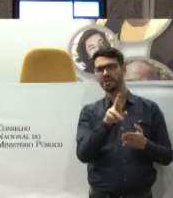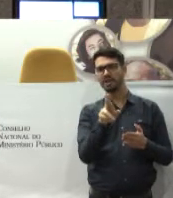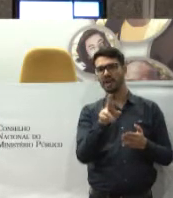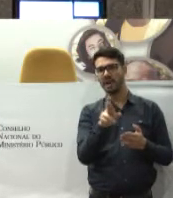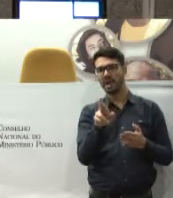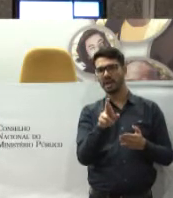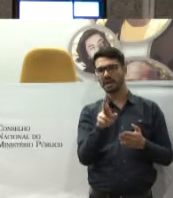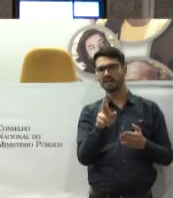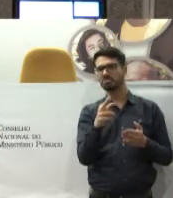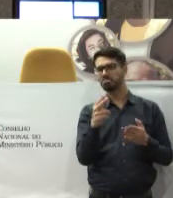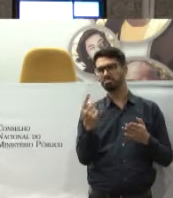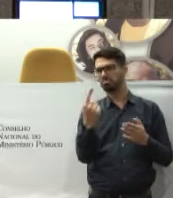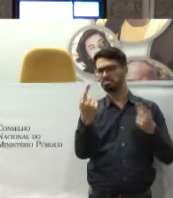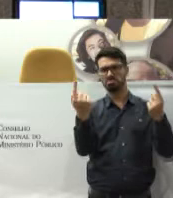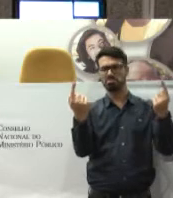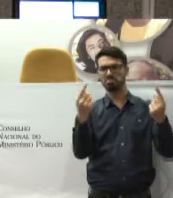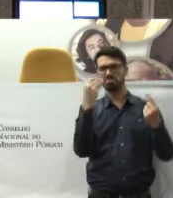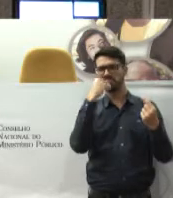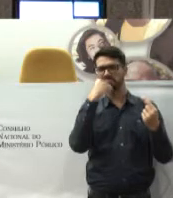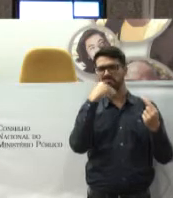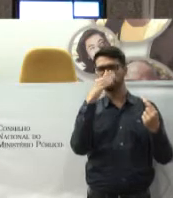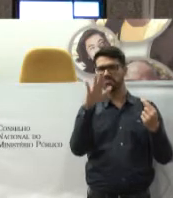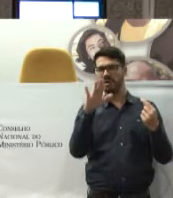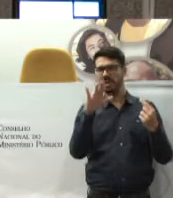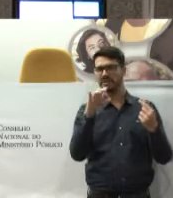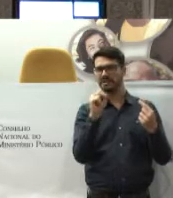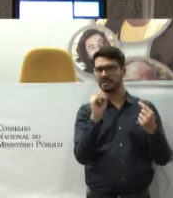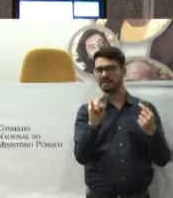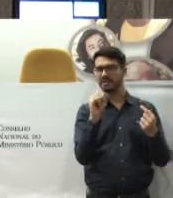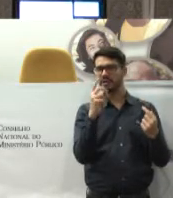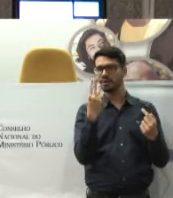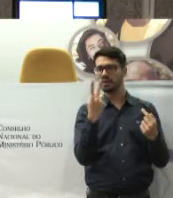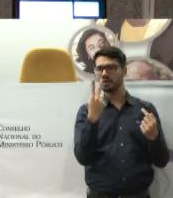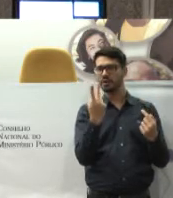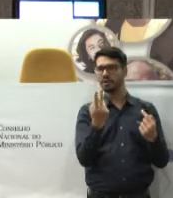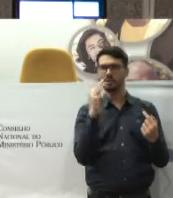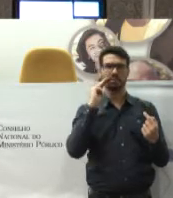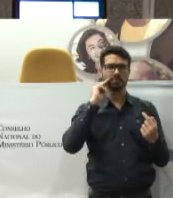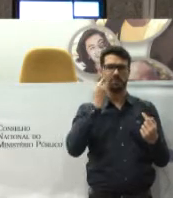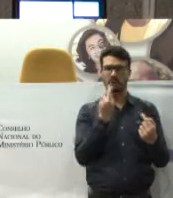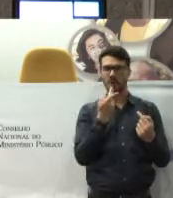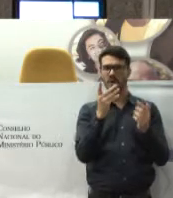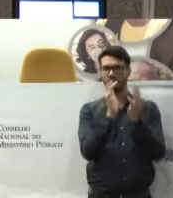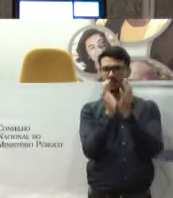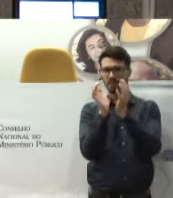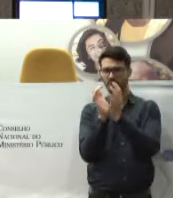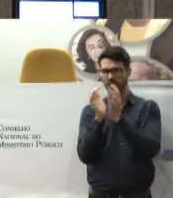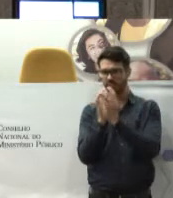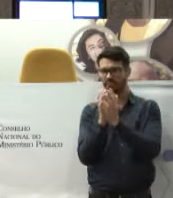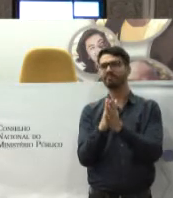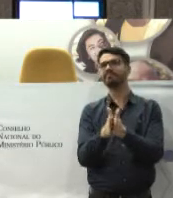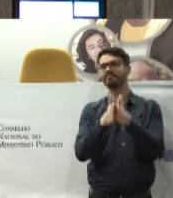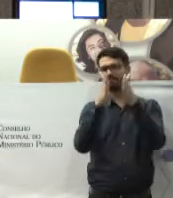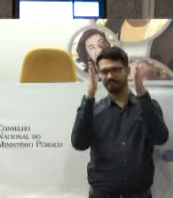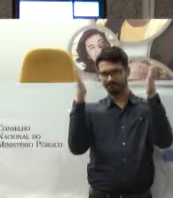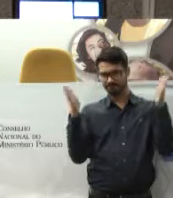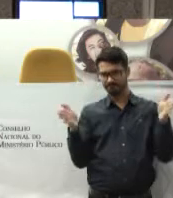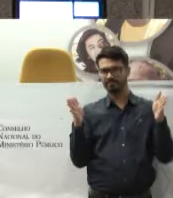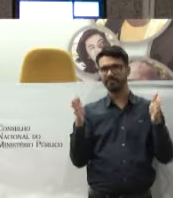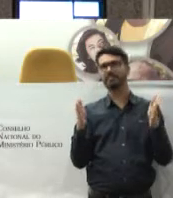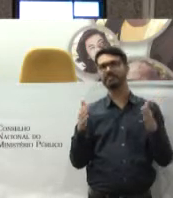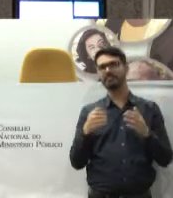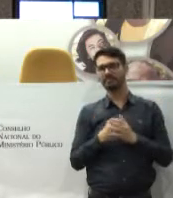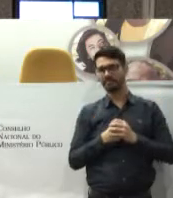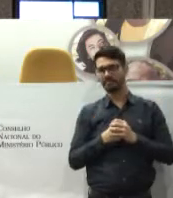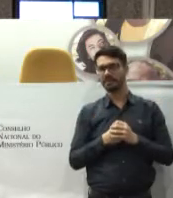R$20, individualmente o impacto é insignificante. Mas se são 2 milhões de consumidores, coletivamente o impacto é muito